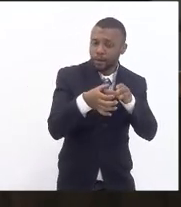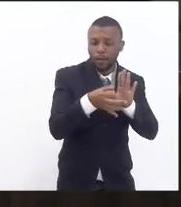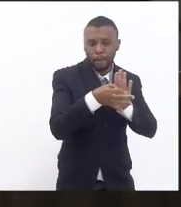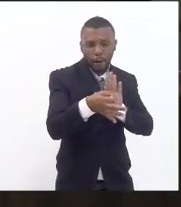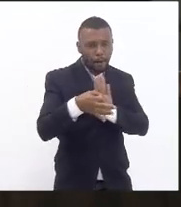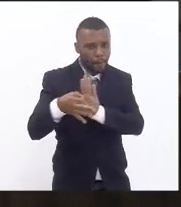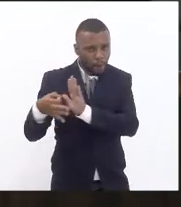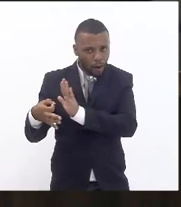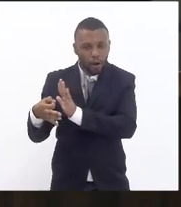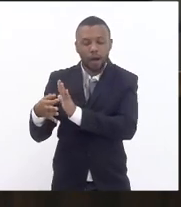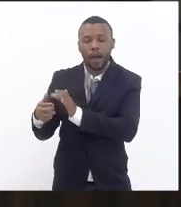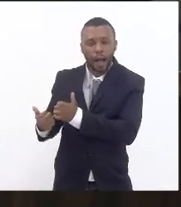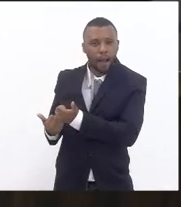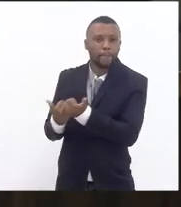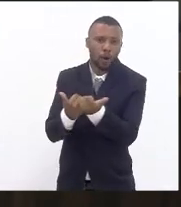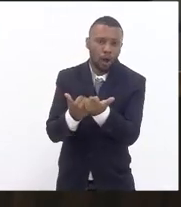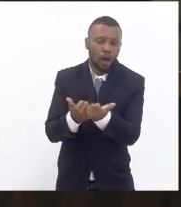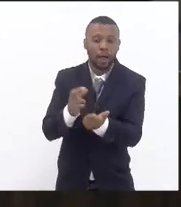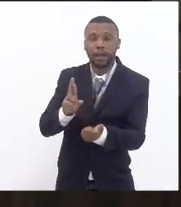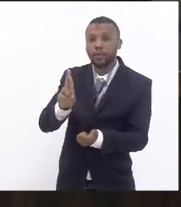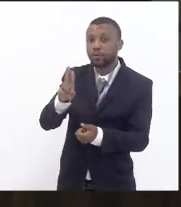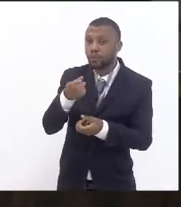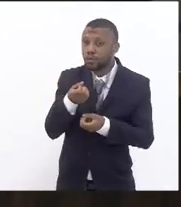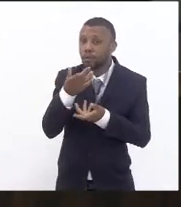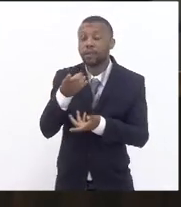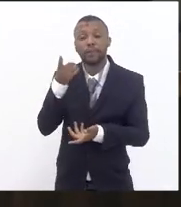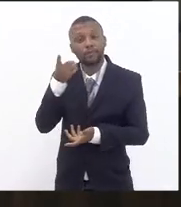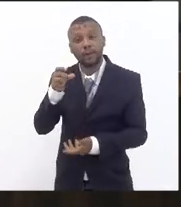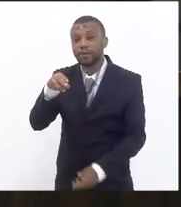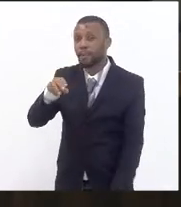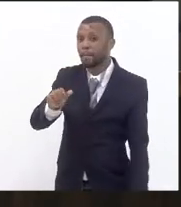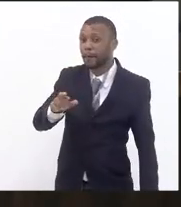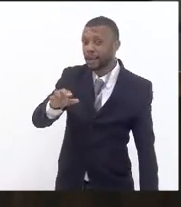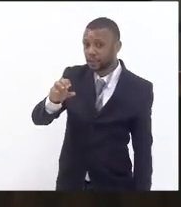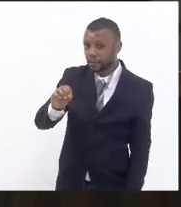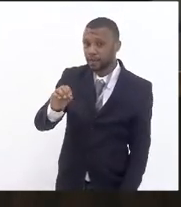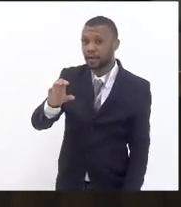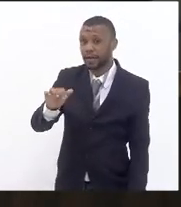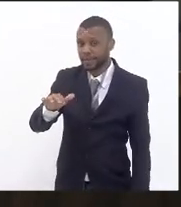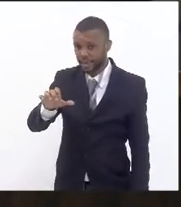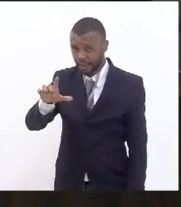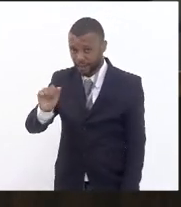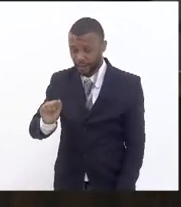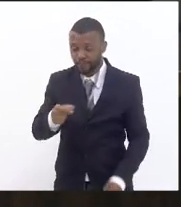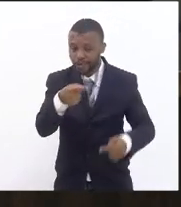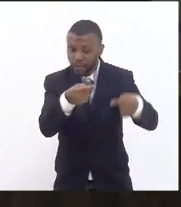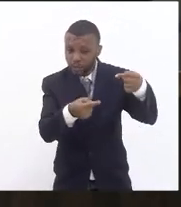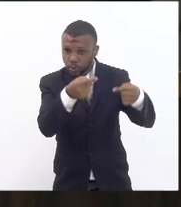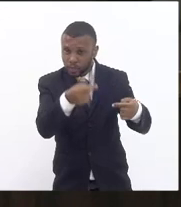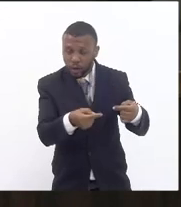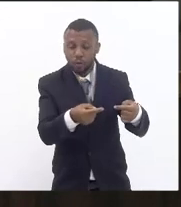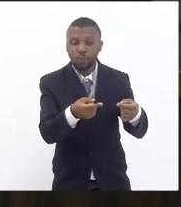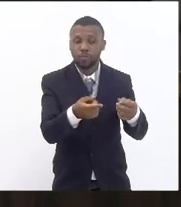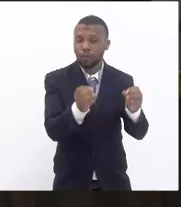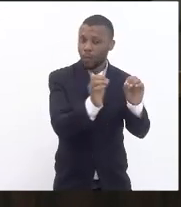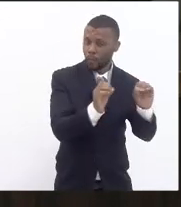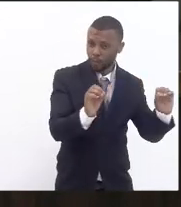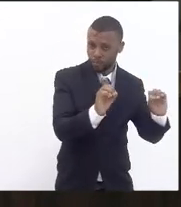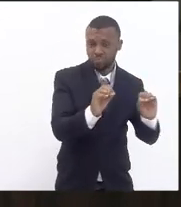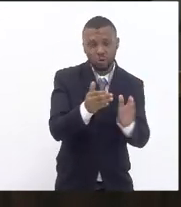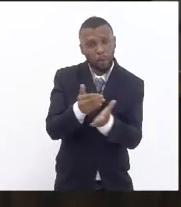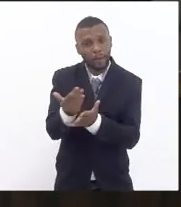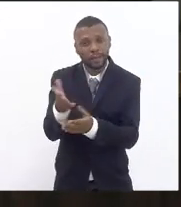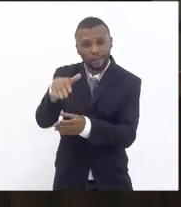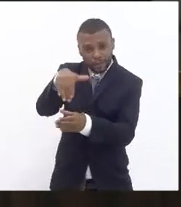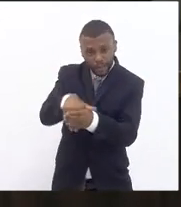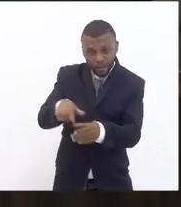favorável. Relator, deputado Márcio Canella. Em discussão. Não havendo quem queira discutir, encerrada a discussão, em votação. Senhores que